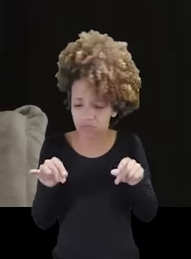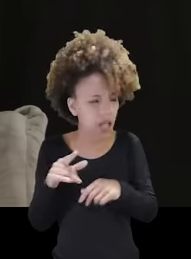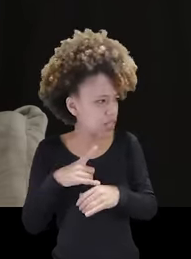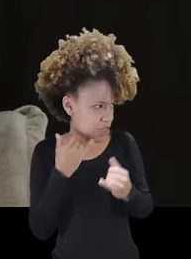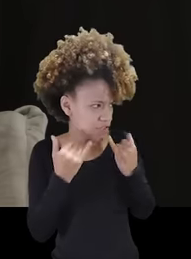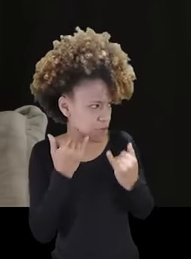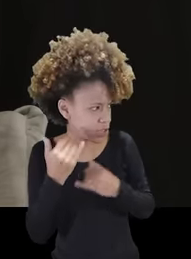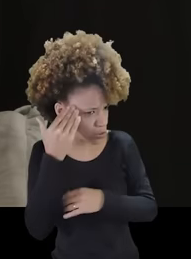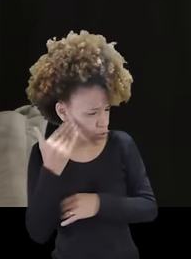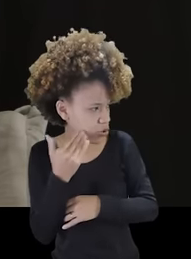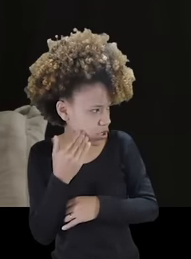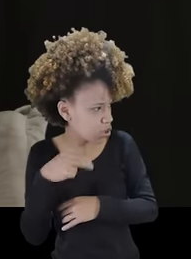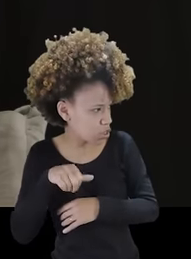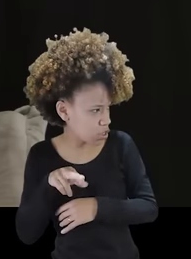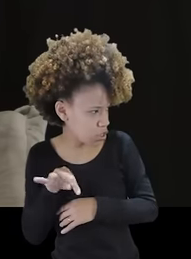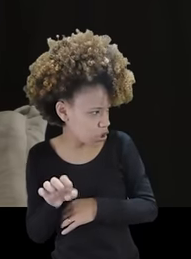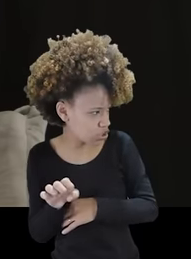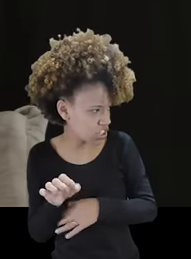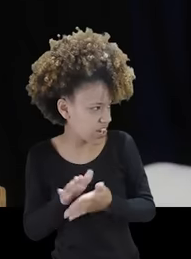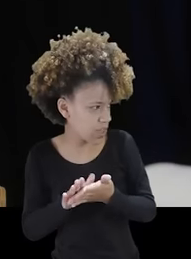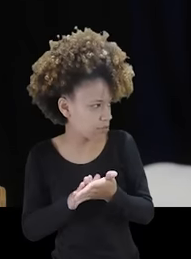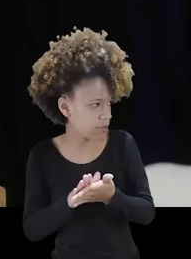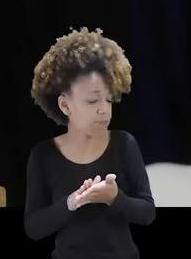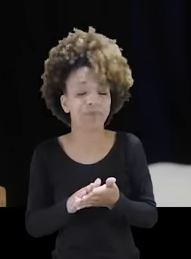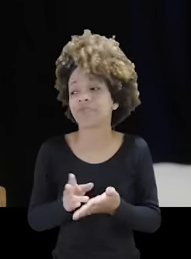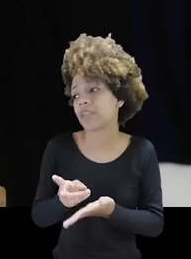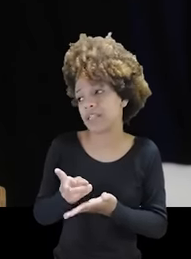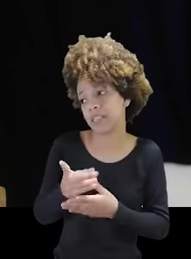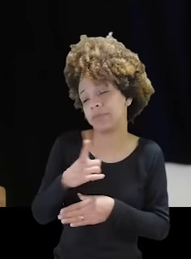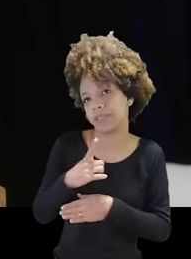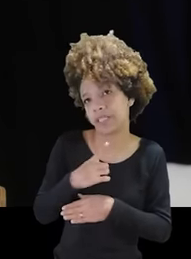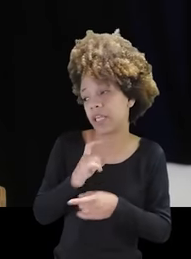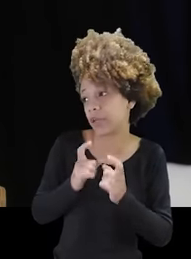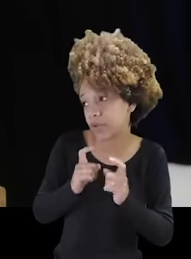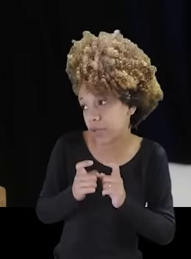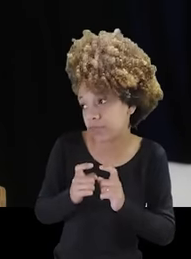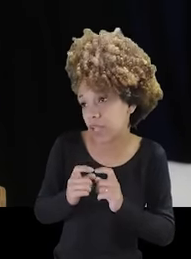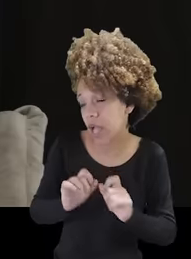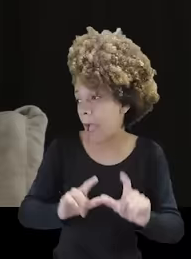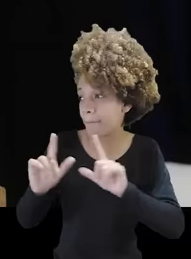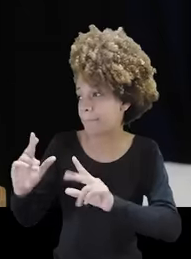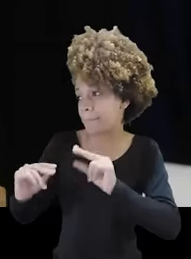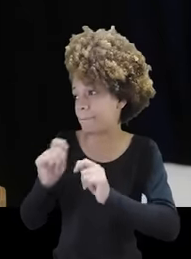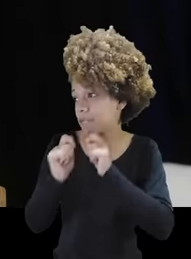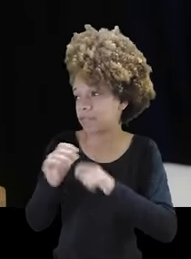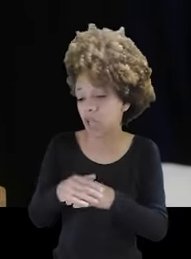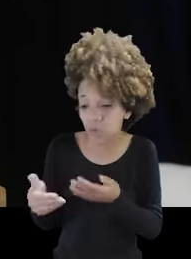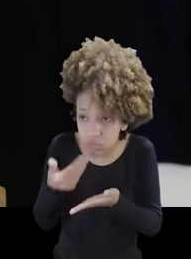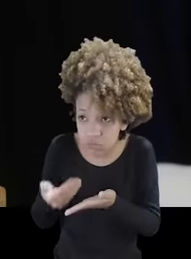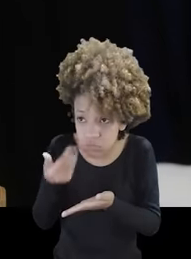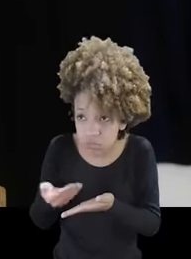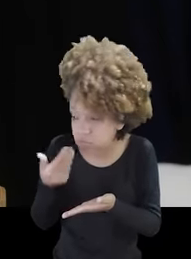também nada não passa nada para vocês ah sempre tem essa reunião aparece no jornal né que eu tô lá comendo